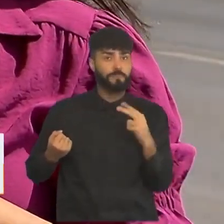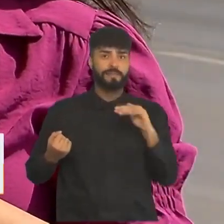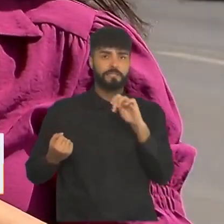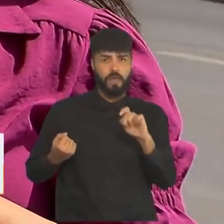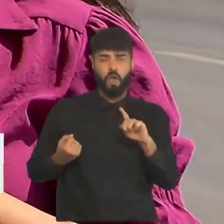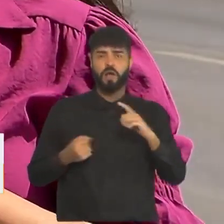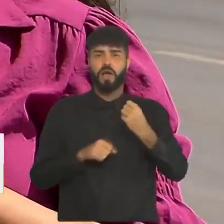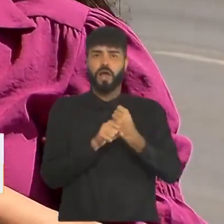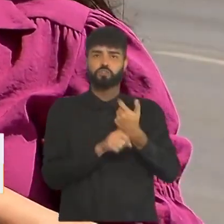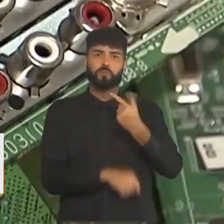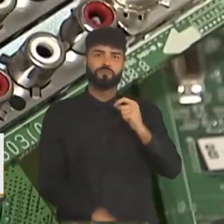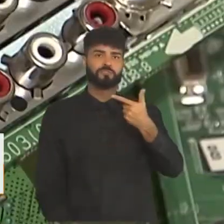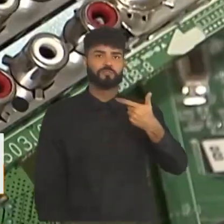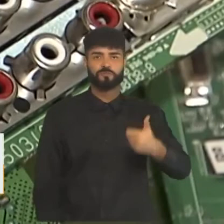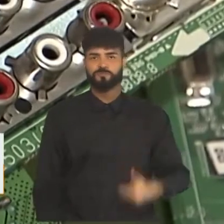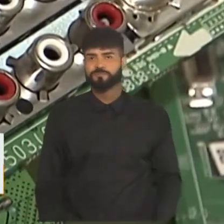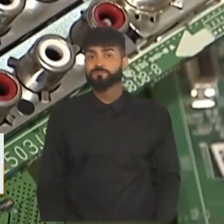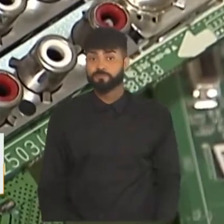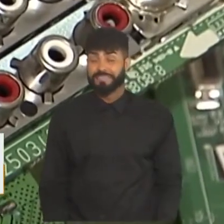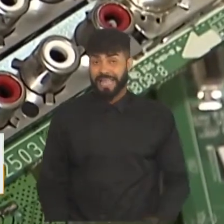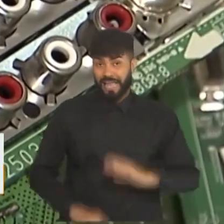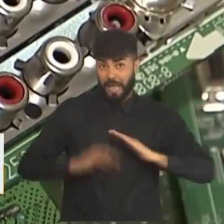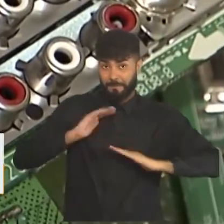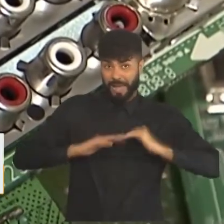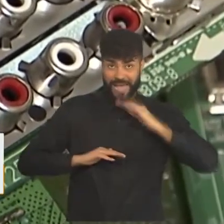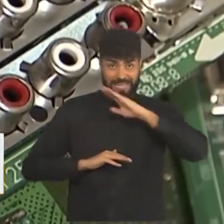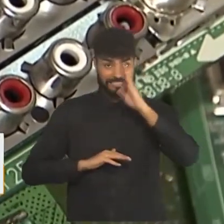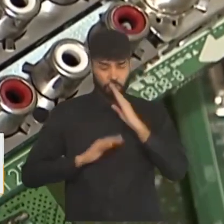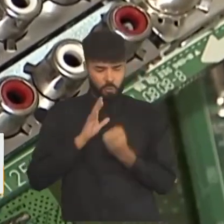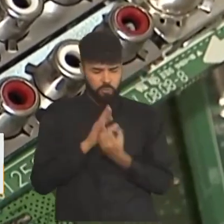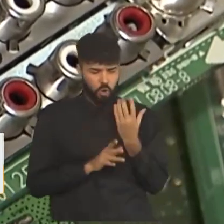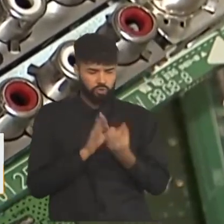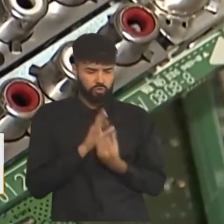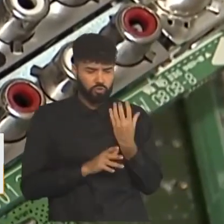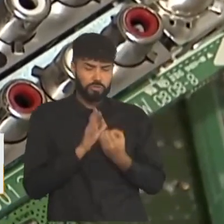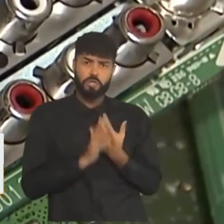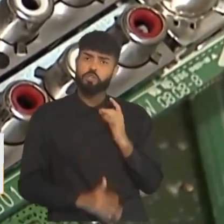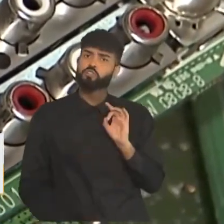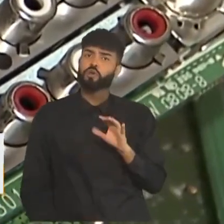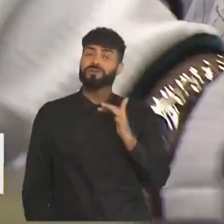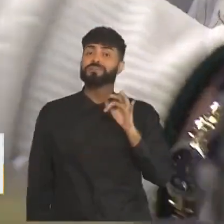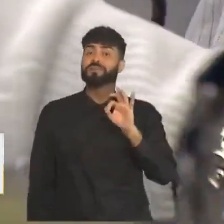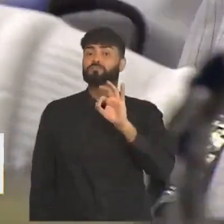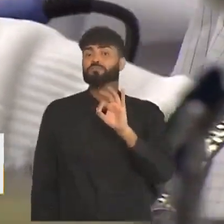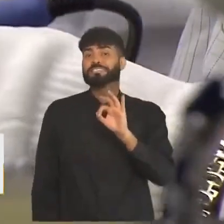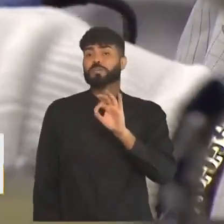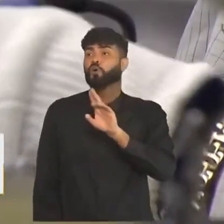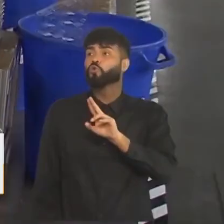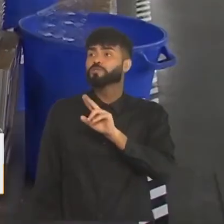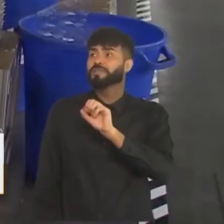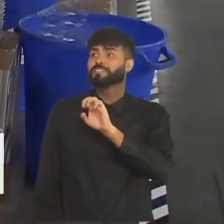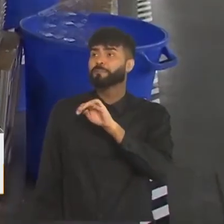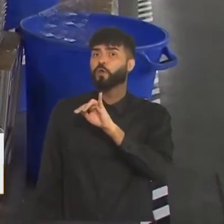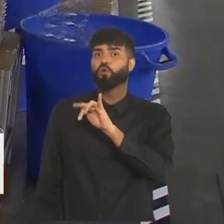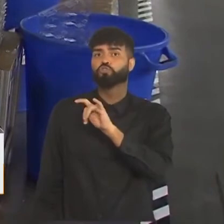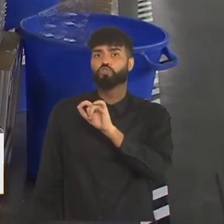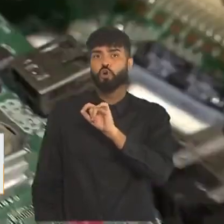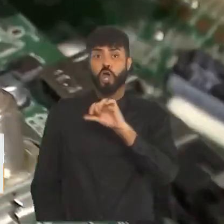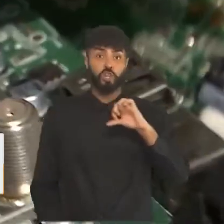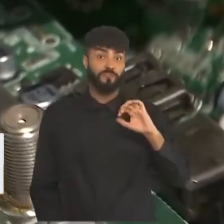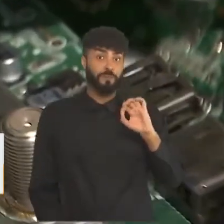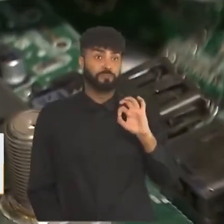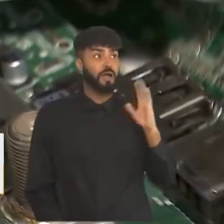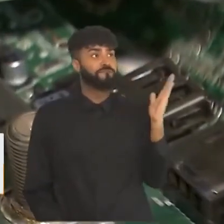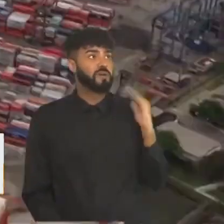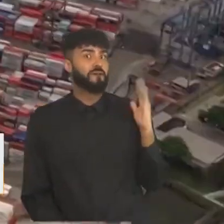em 2021. O Brasil produz apenas 10% de todos os semicondutores usados na indústria brasileira. E